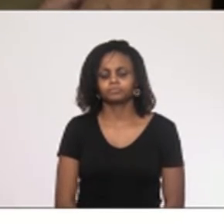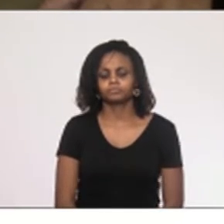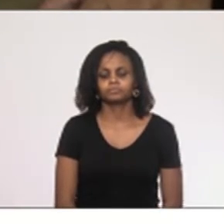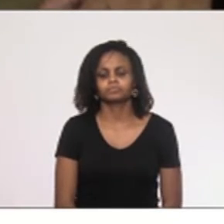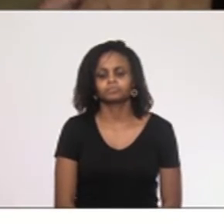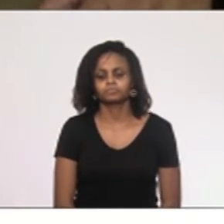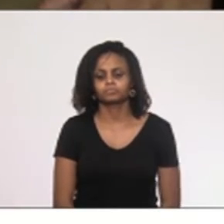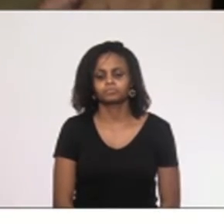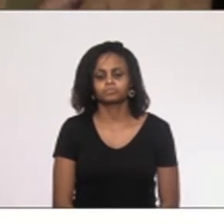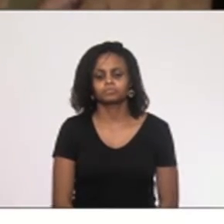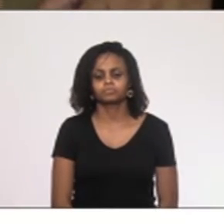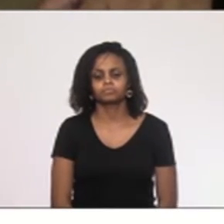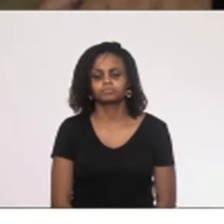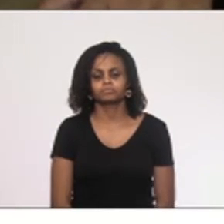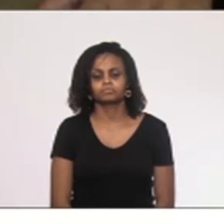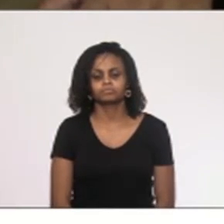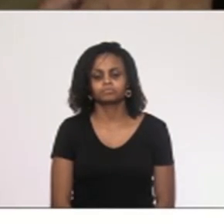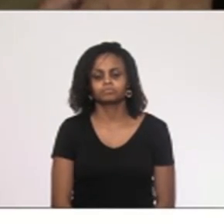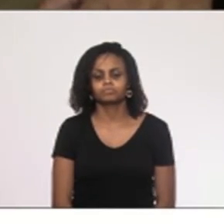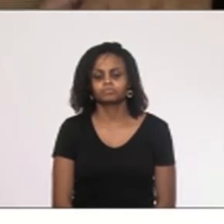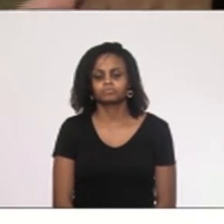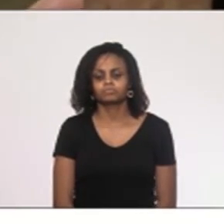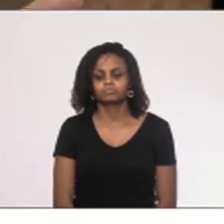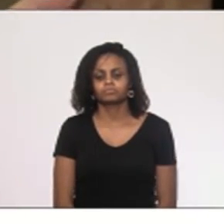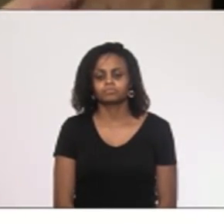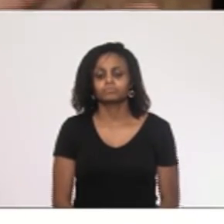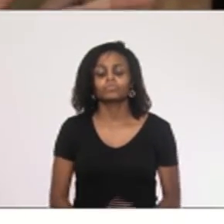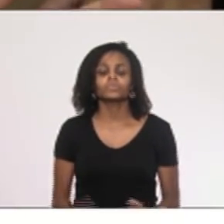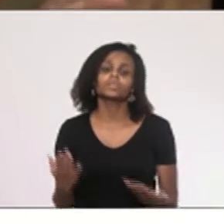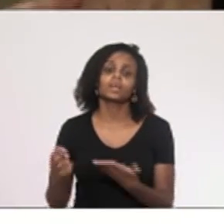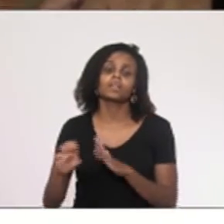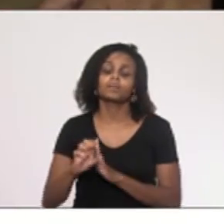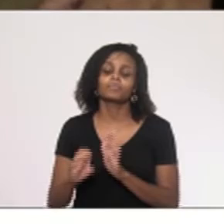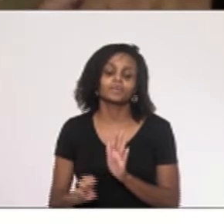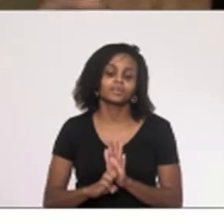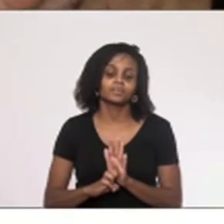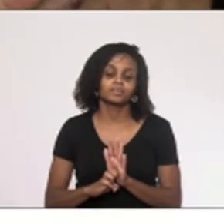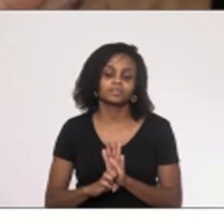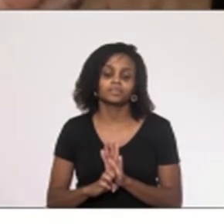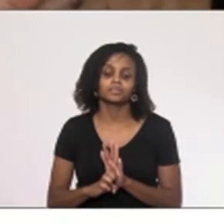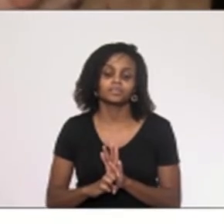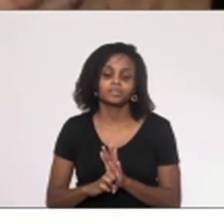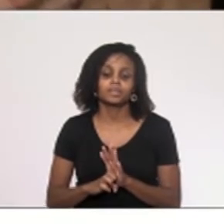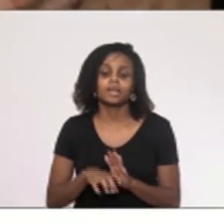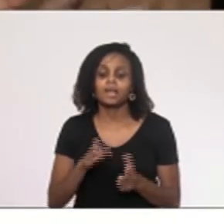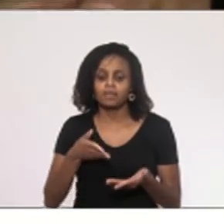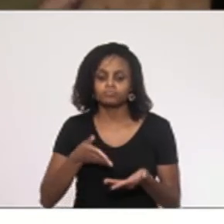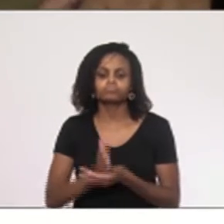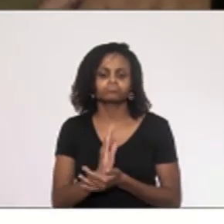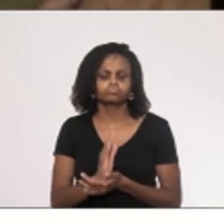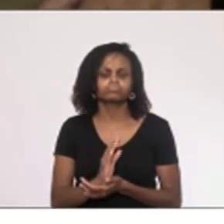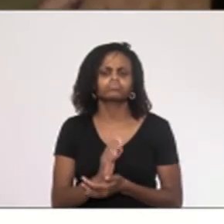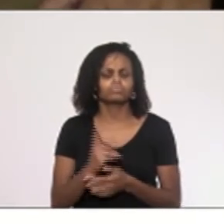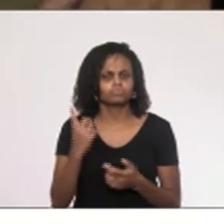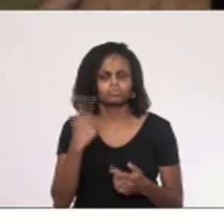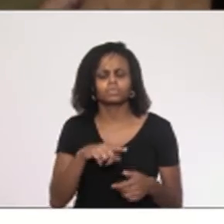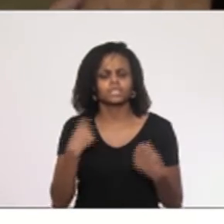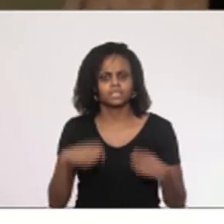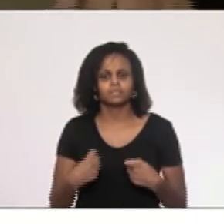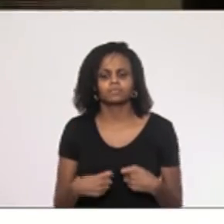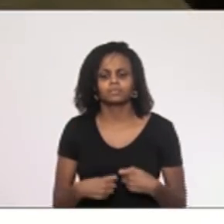Então, é o mesmo simbolismo. E aquela emenda mereceu aprovação. Então, em